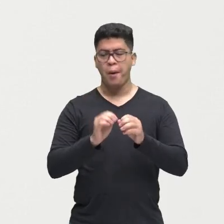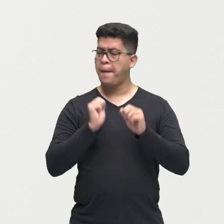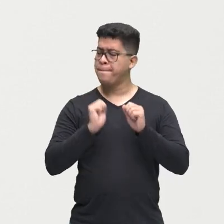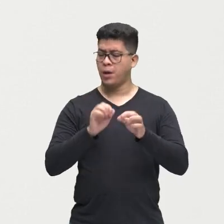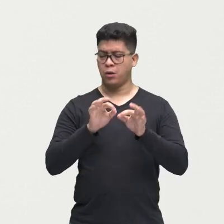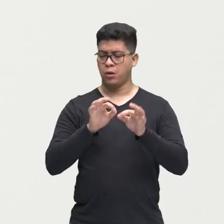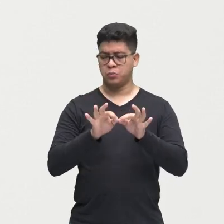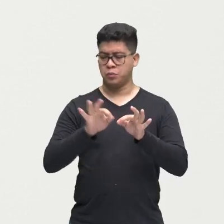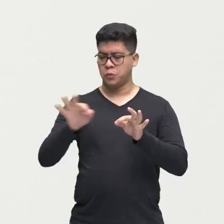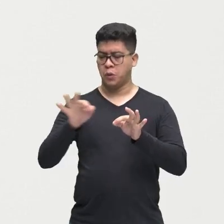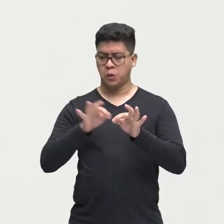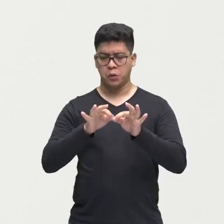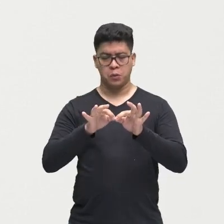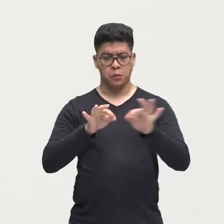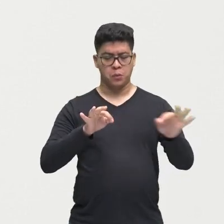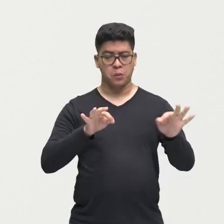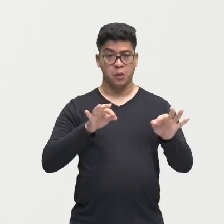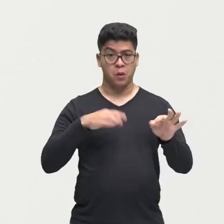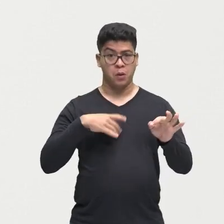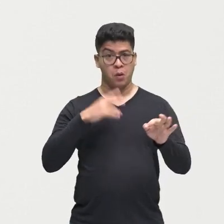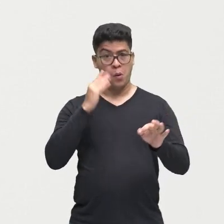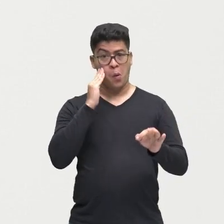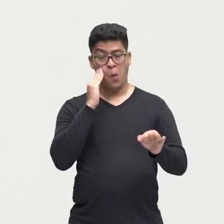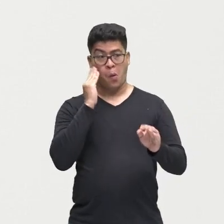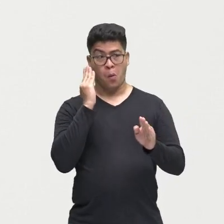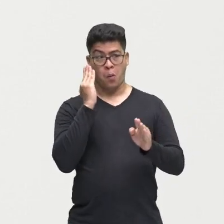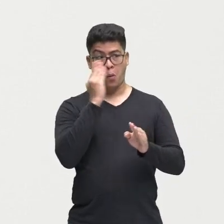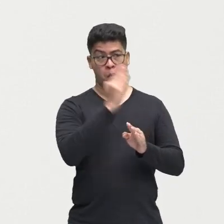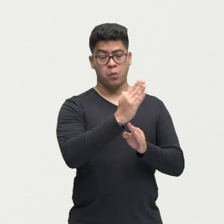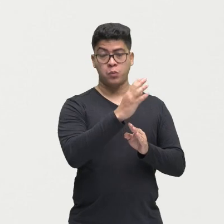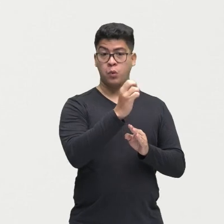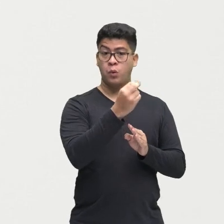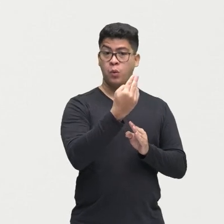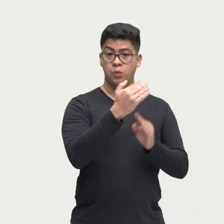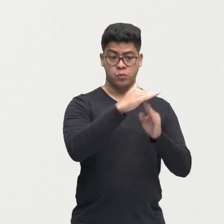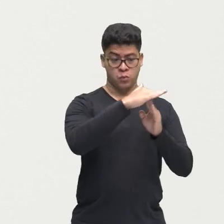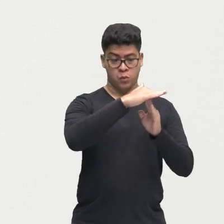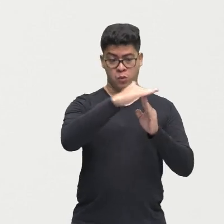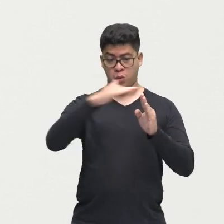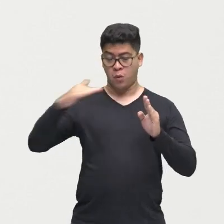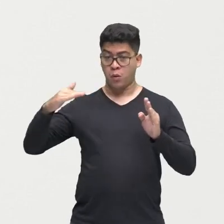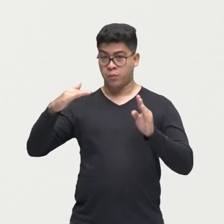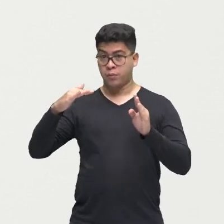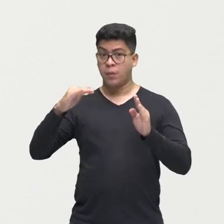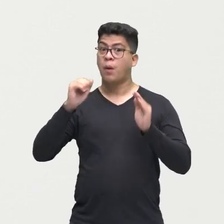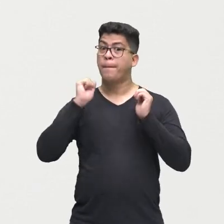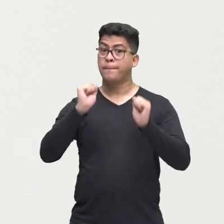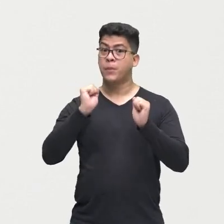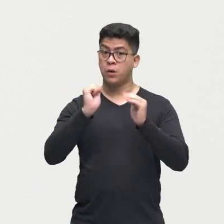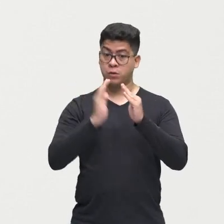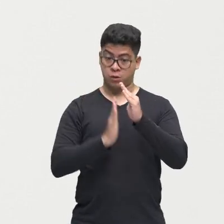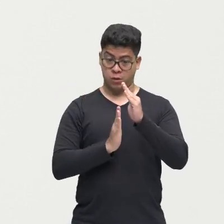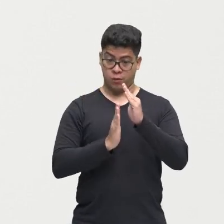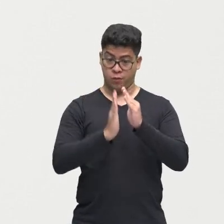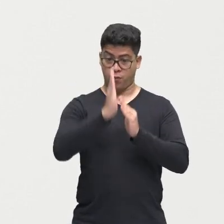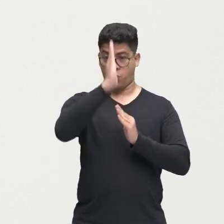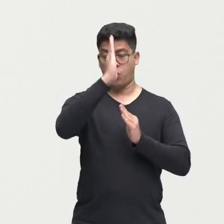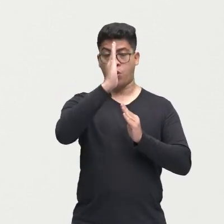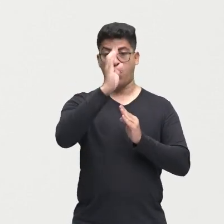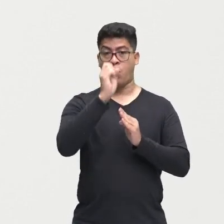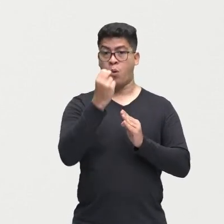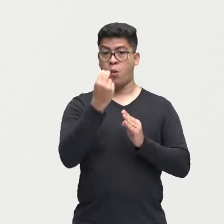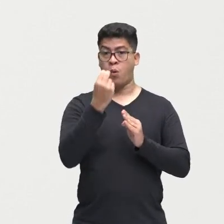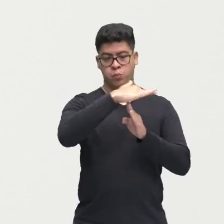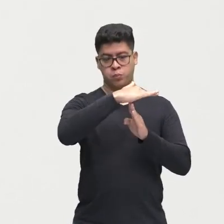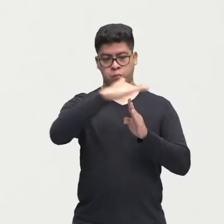qualquer casa vazia ao longo da fileira ou da coluna ou seja na vertical ou na horizontal E aí você